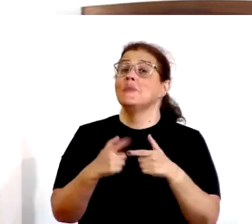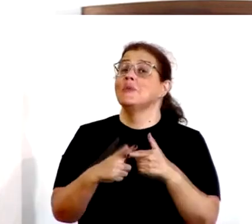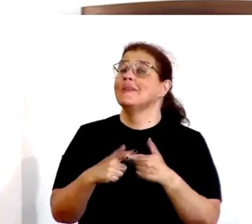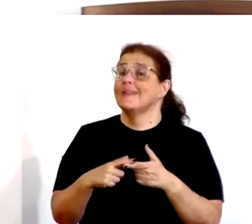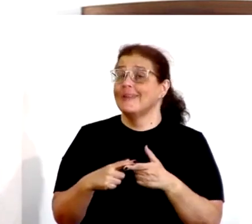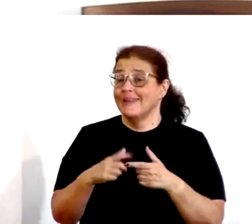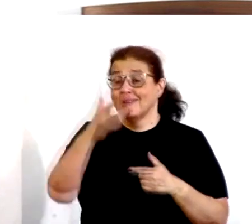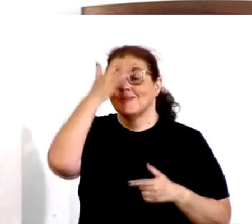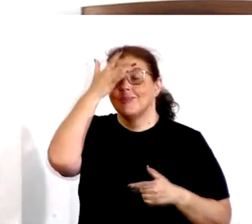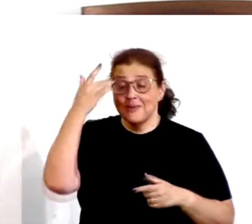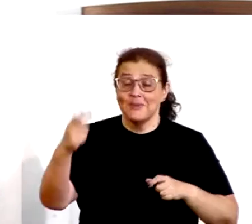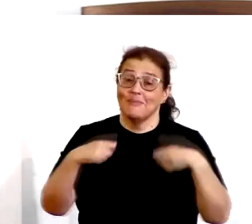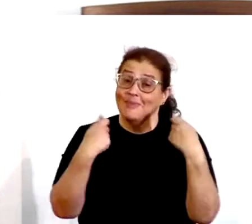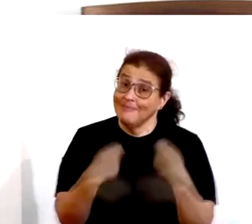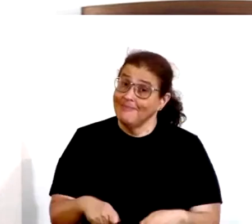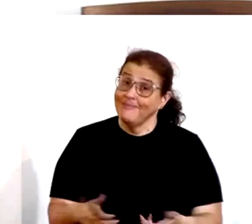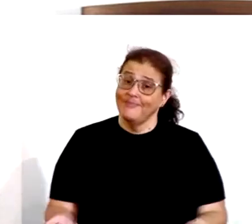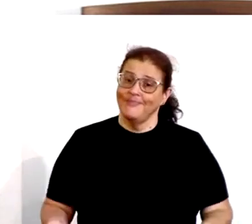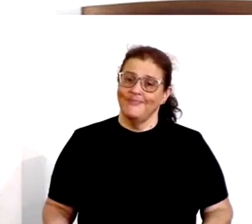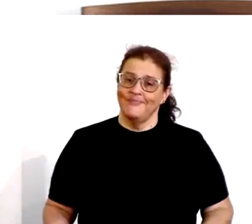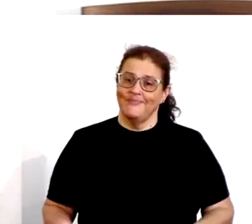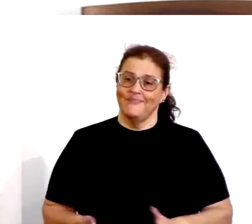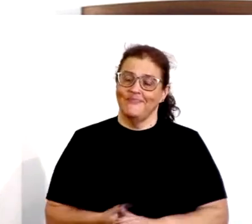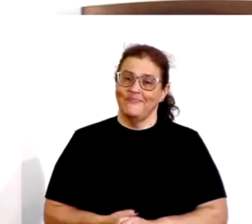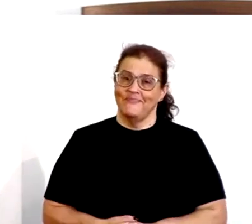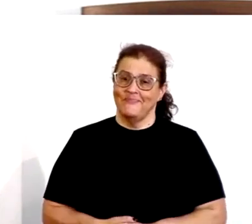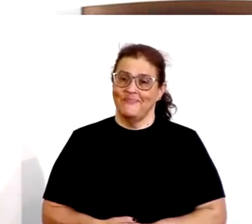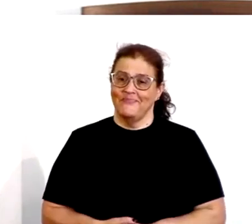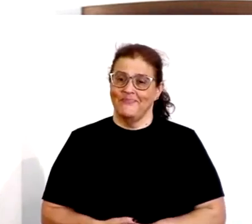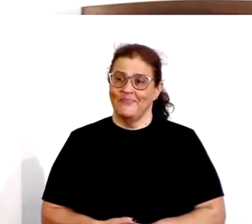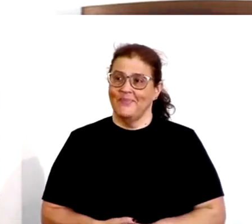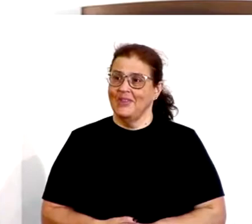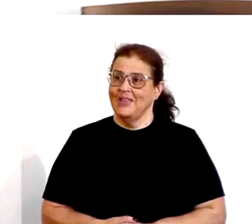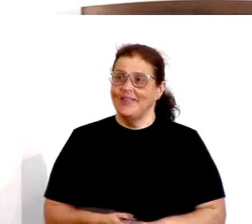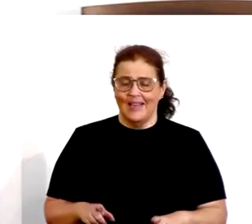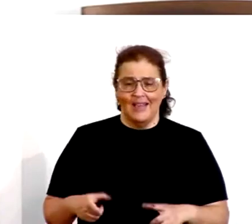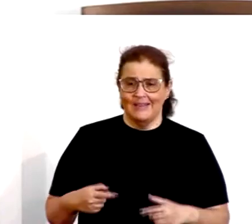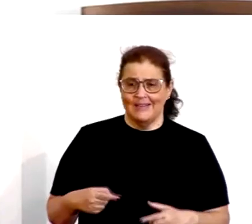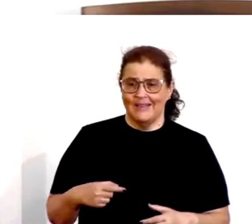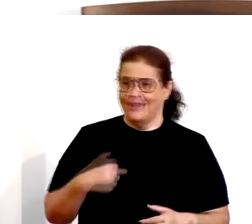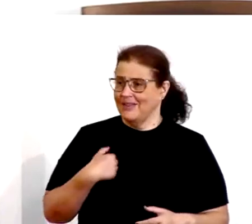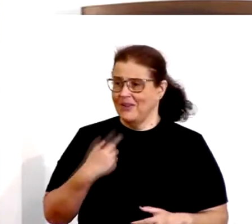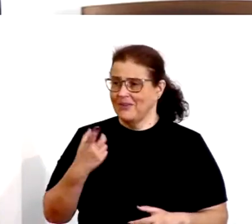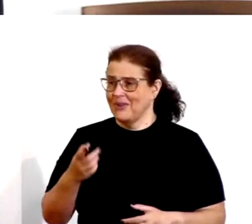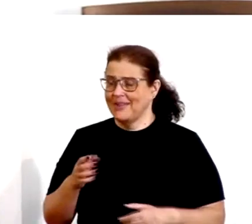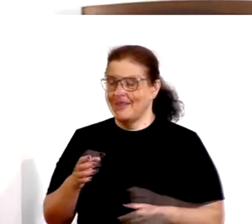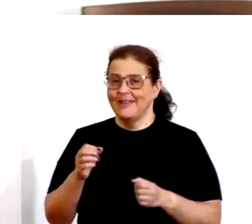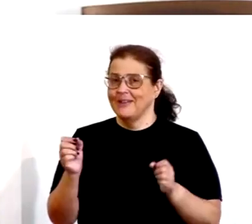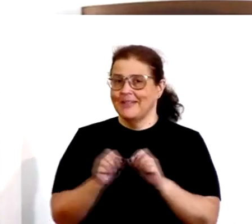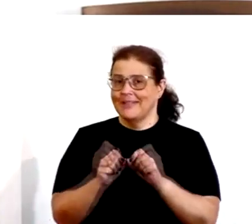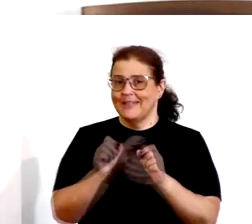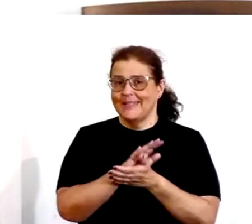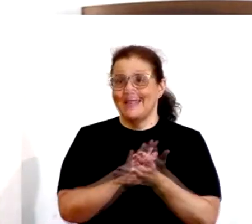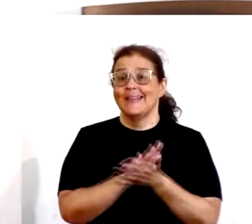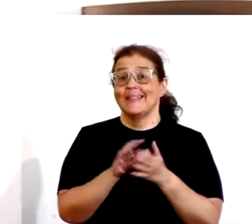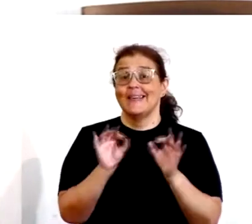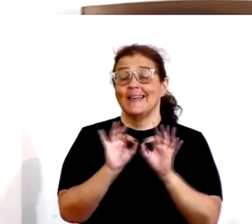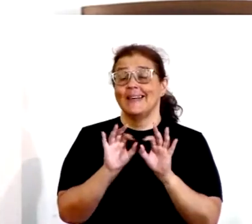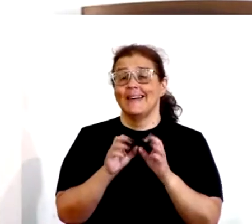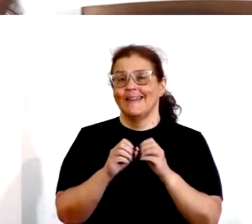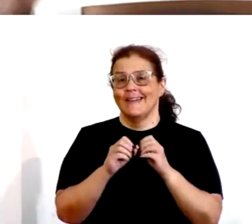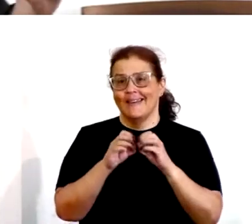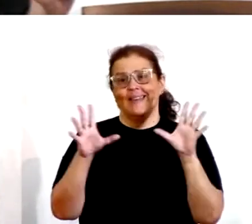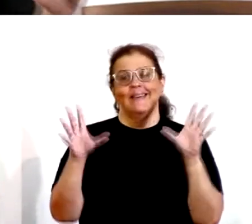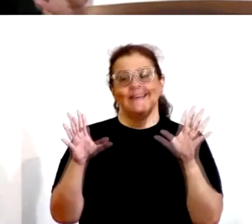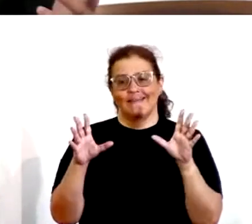Aquela ideia, nada se cria, tudo se copia, é esse princípio. Nós buscamos sempre um referencial. Nós temos